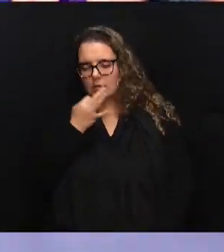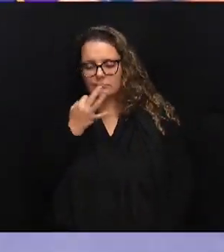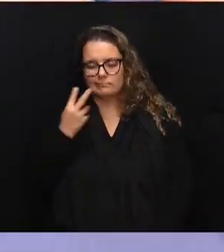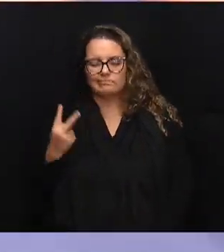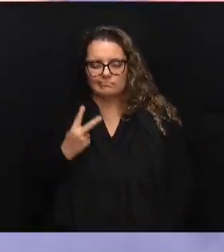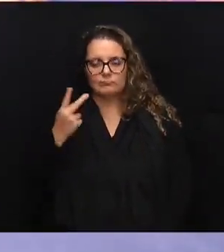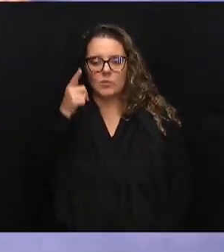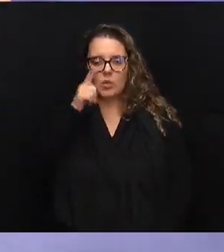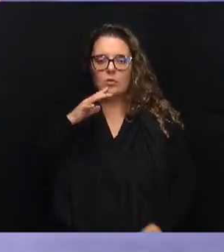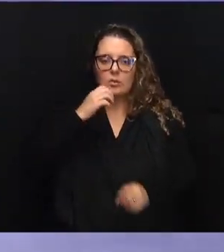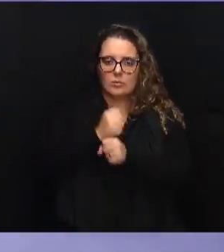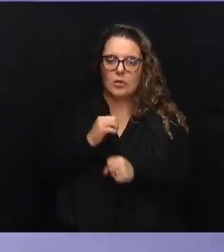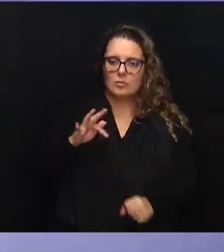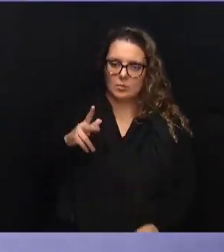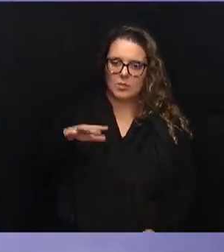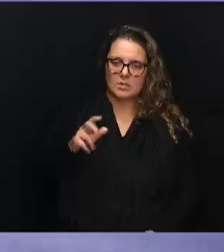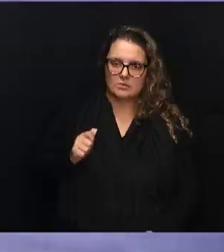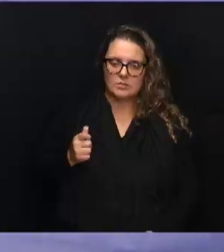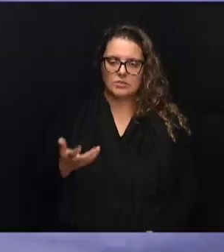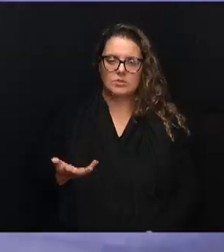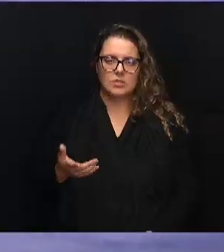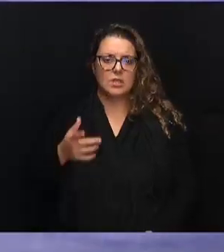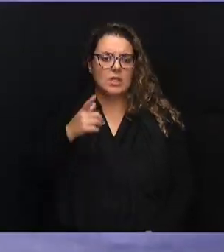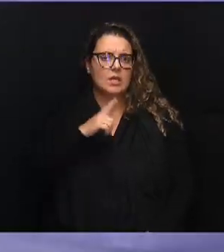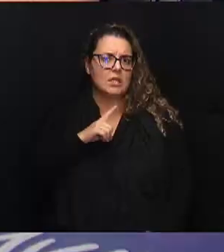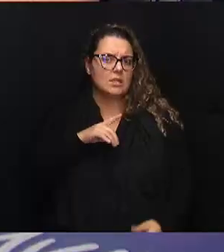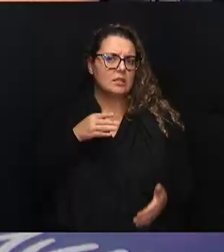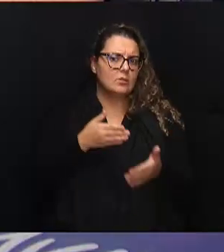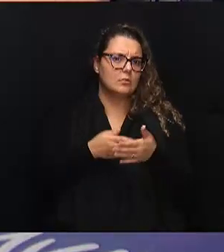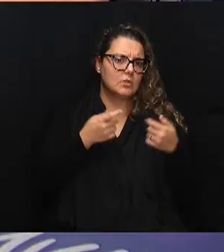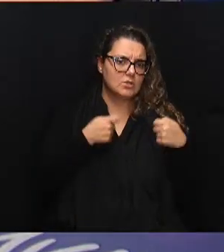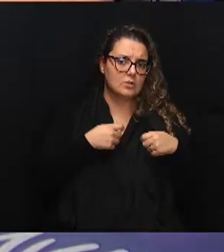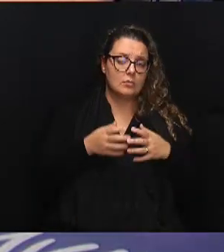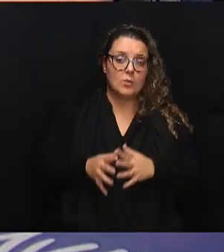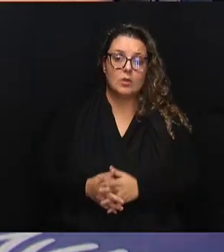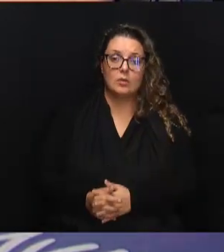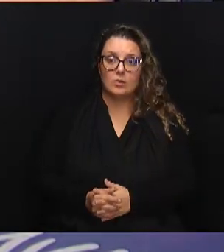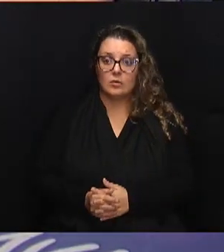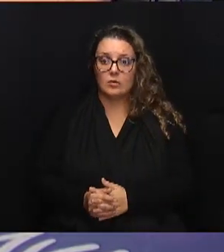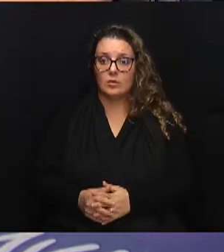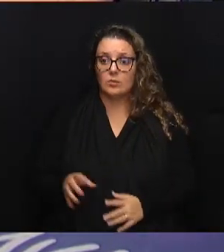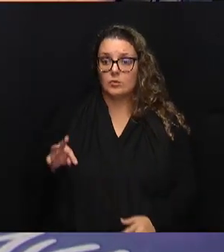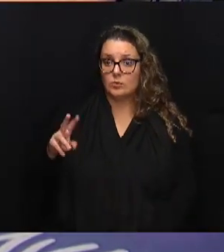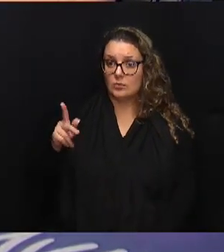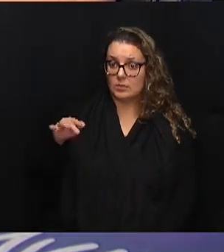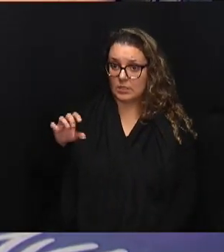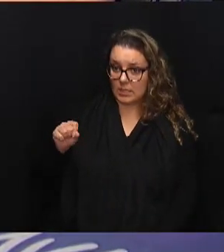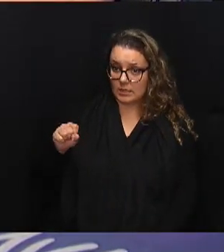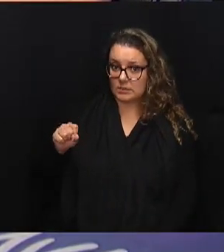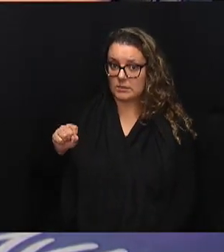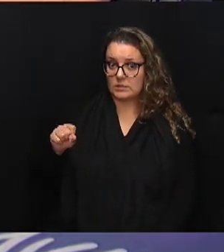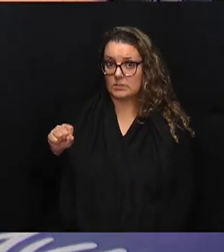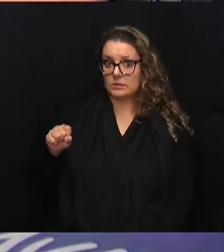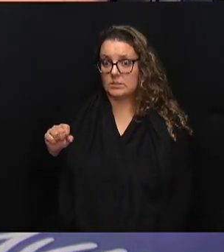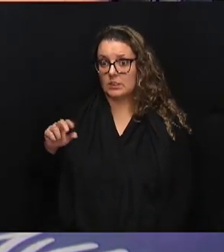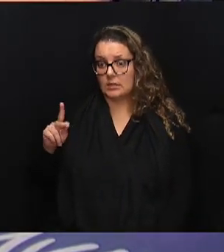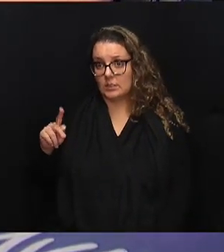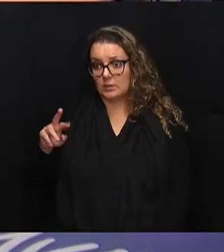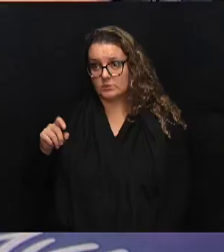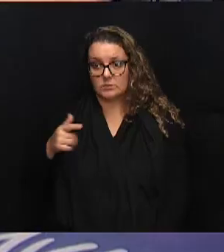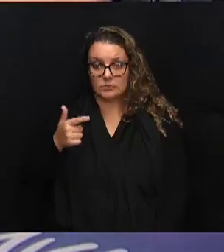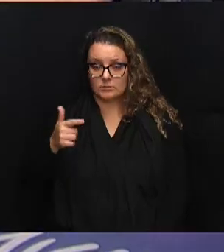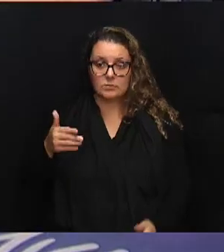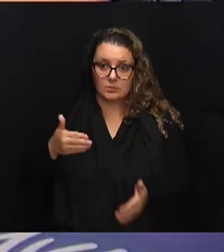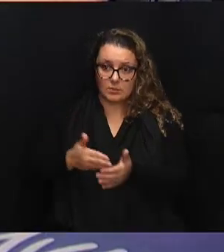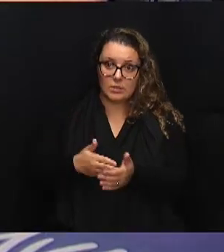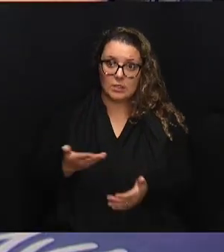conseguir acumular mais fichas com isso. E existe um limite de apostas? No Texas Hold'em não tem limite, então a modalidade mais praticada é